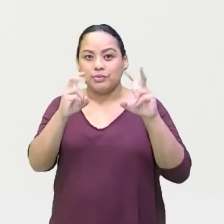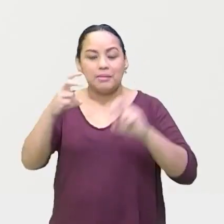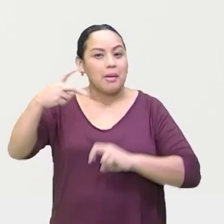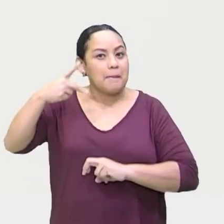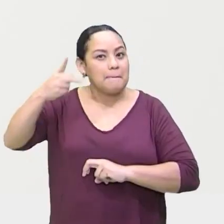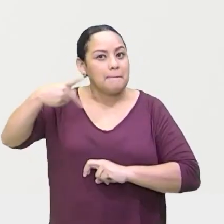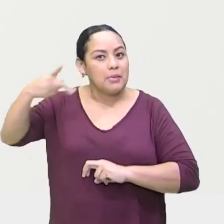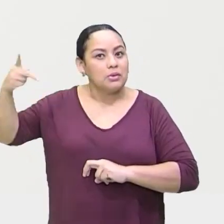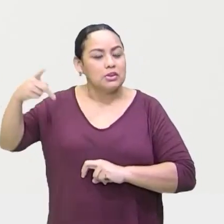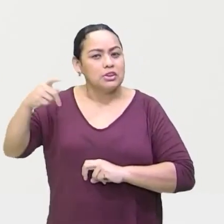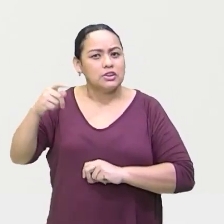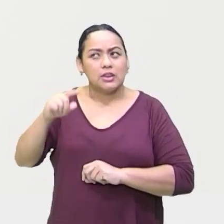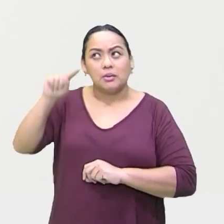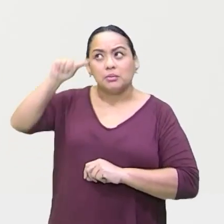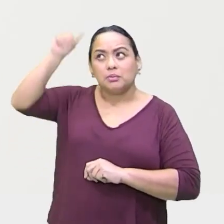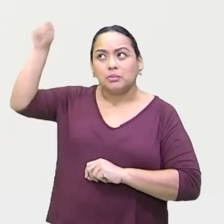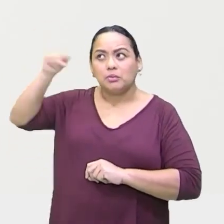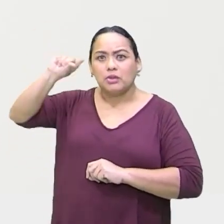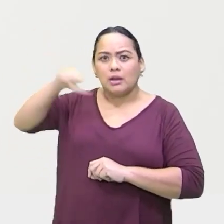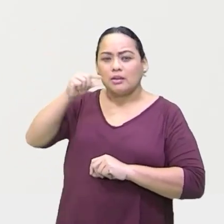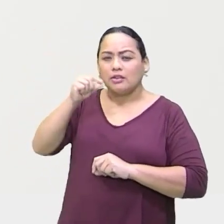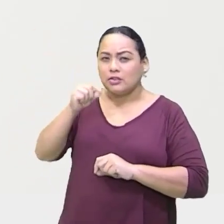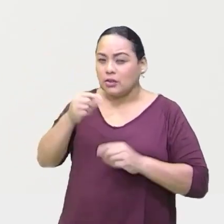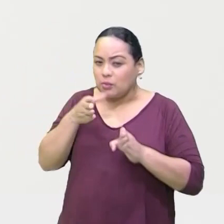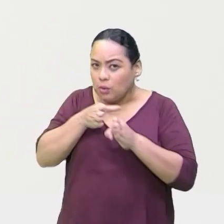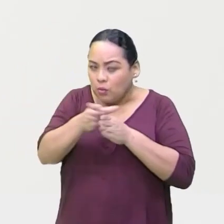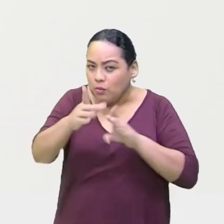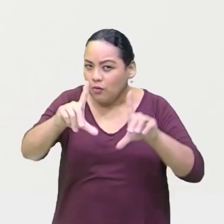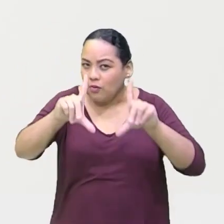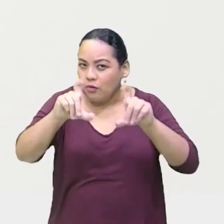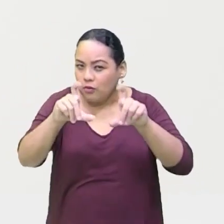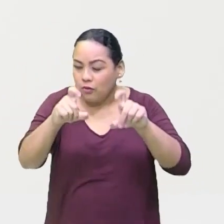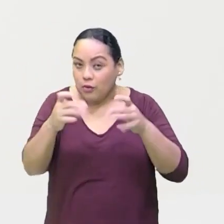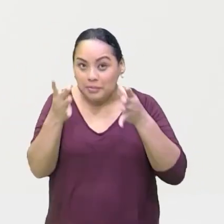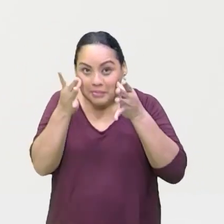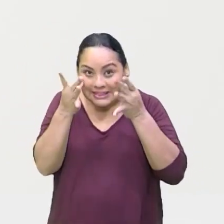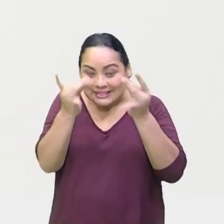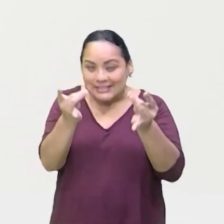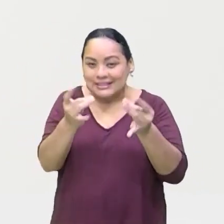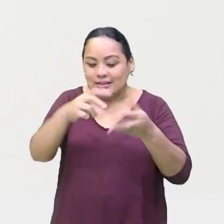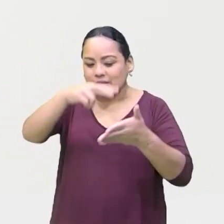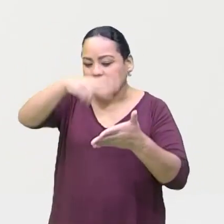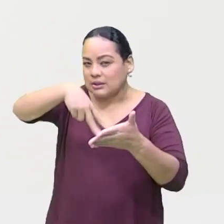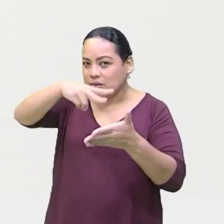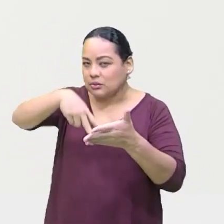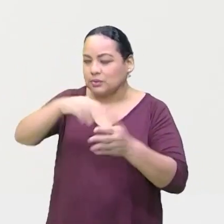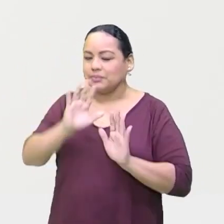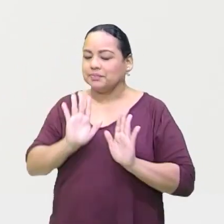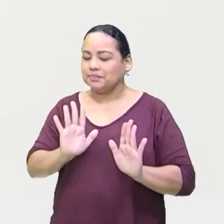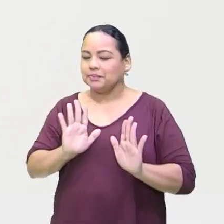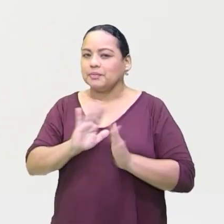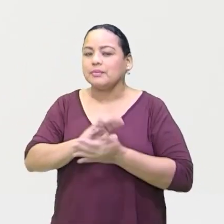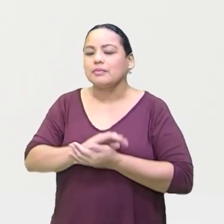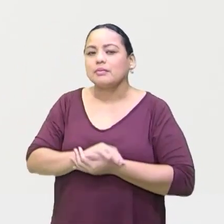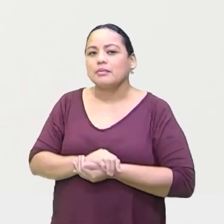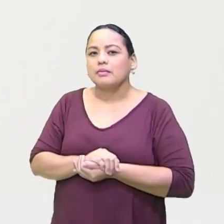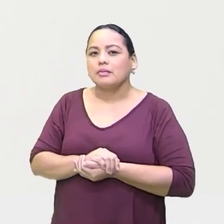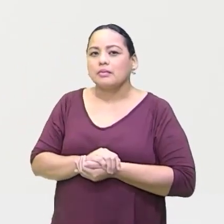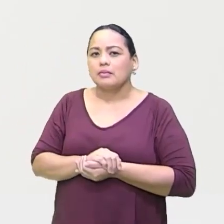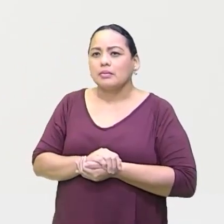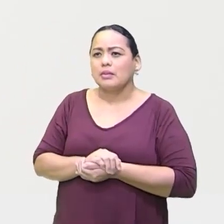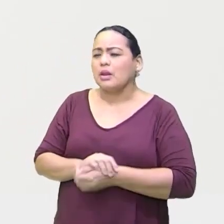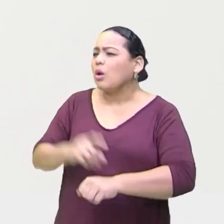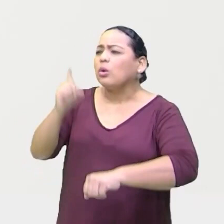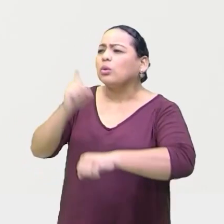ver o que diz no balão aqui. Tire uma foto aí e preste atenção na leitura. Olha só. Qual o